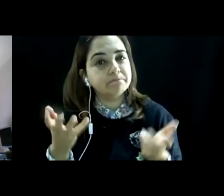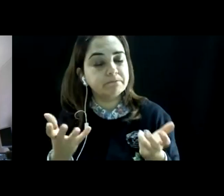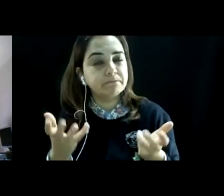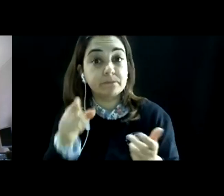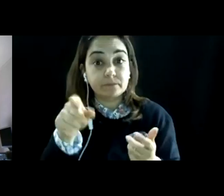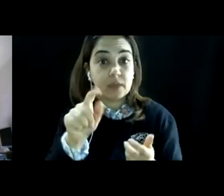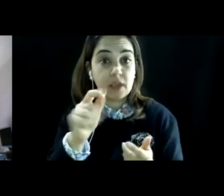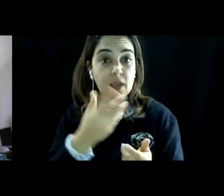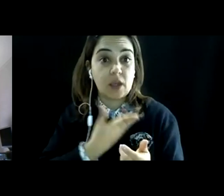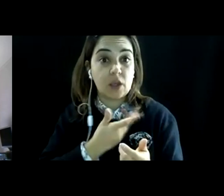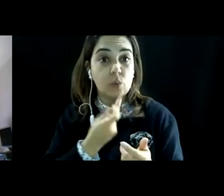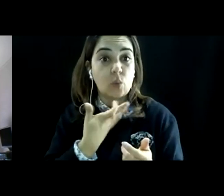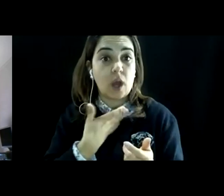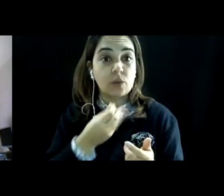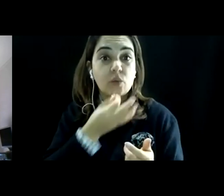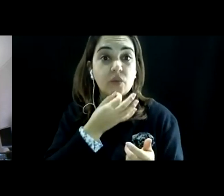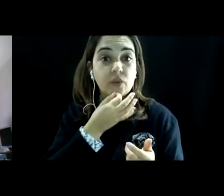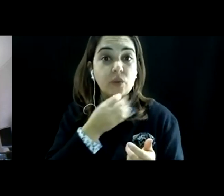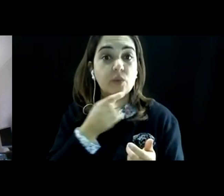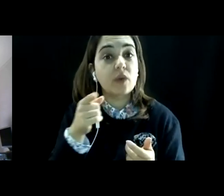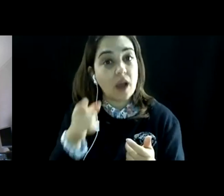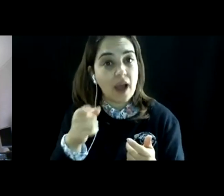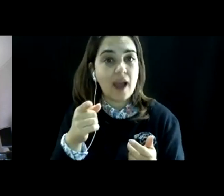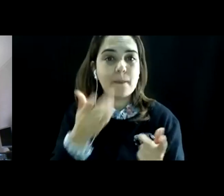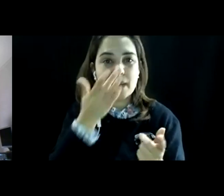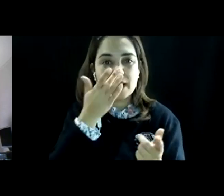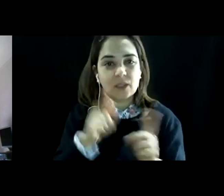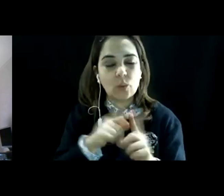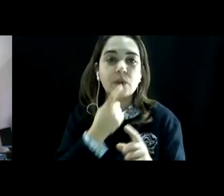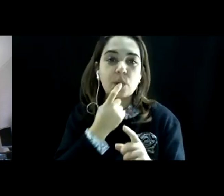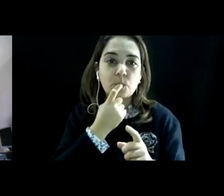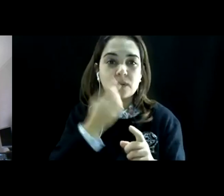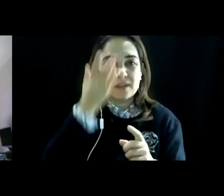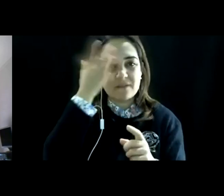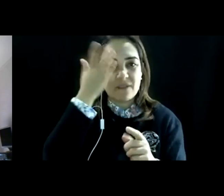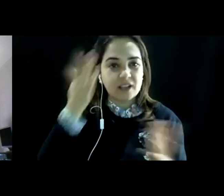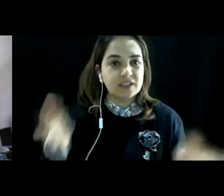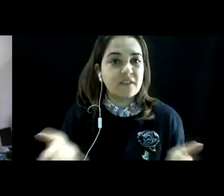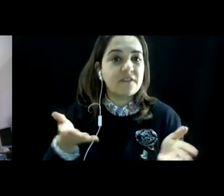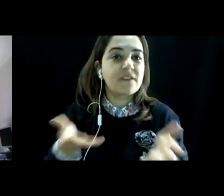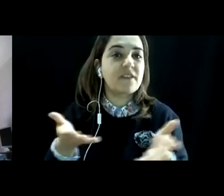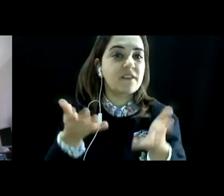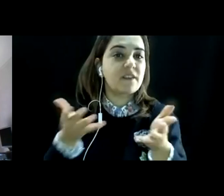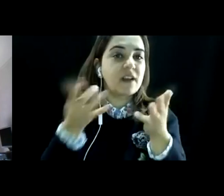Eduardo também disse, coloca-se ali uma questão do facilitismo dos cursos, de um curso mais acessível, mais fácil, mais